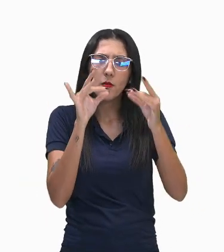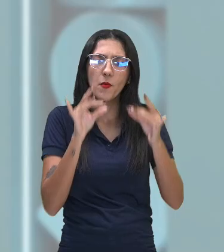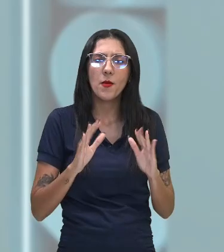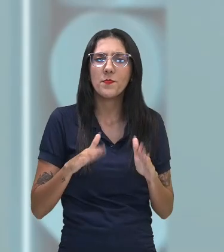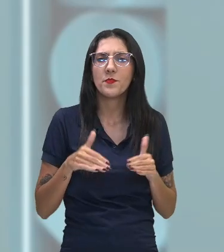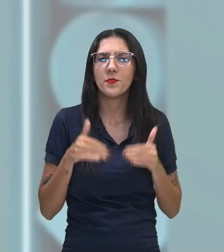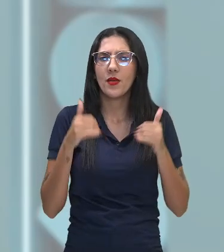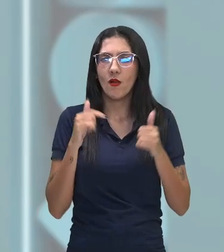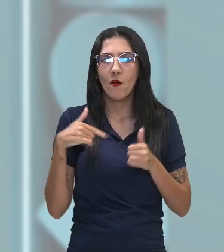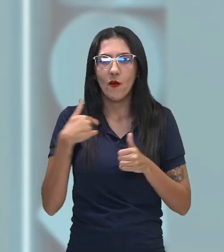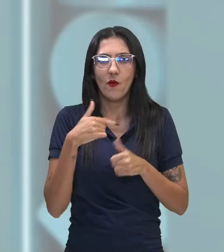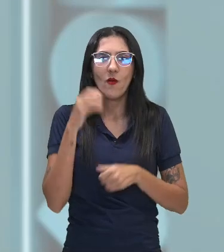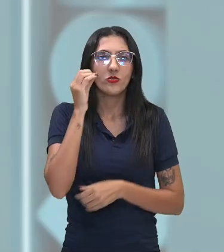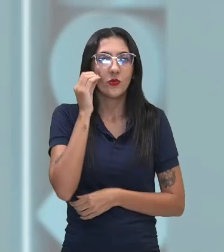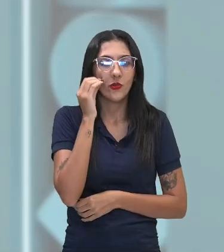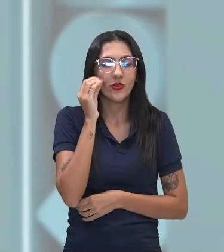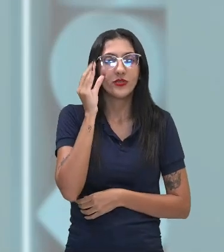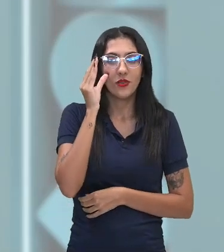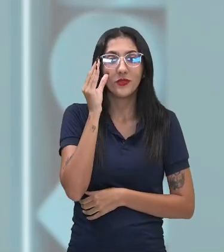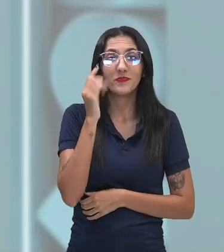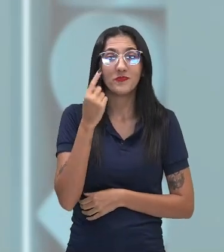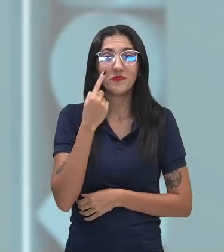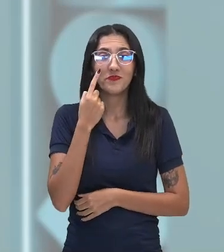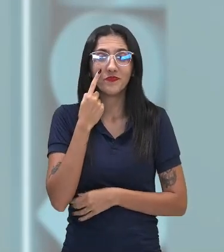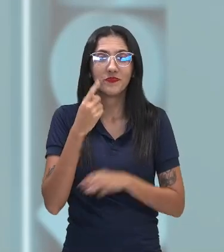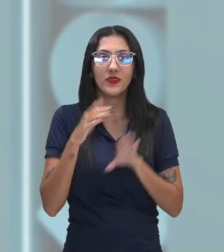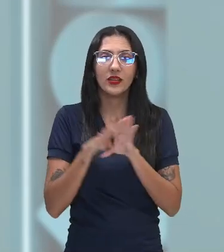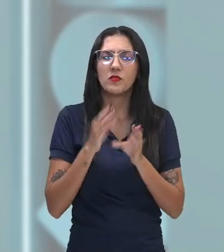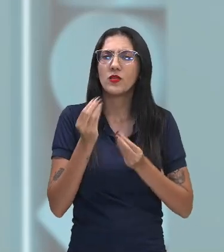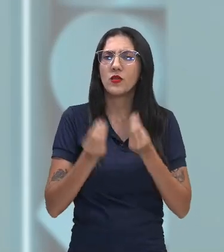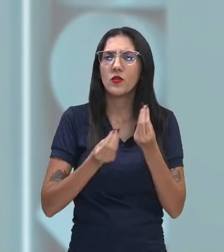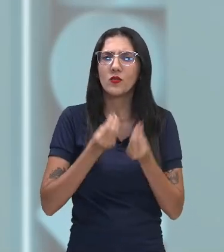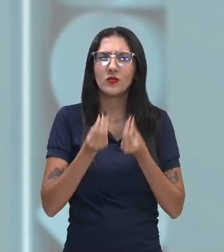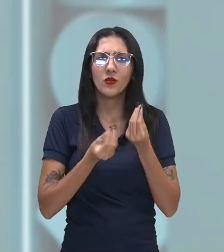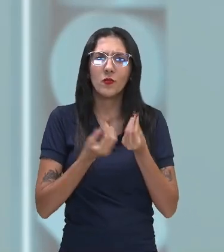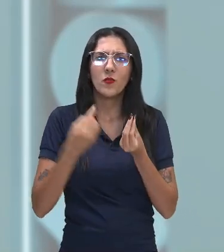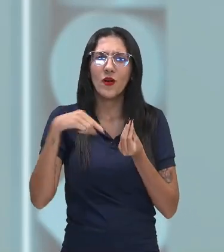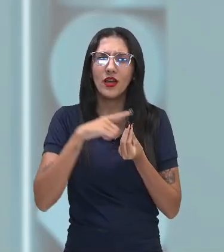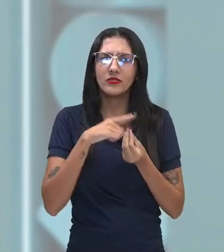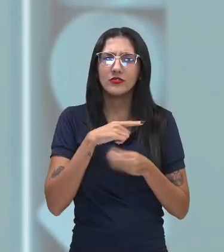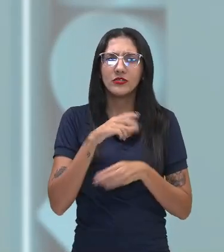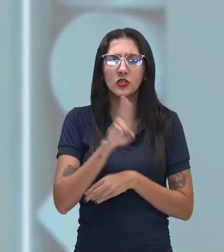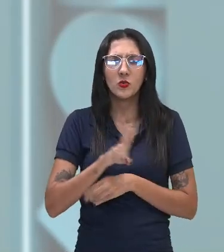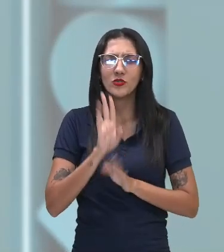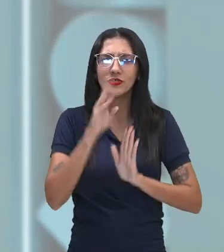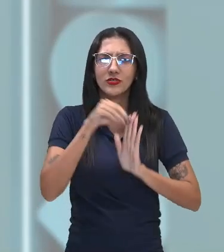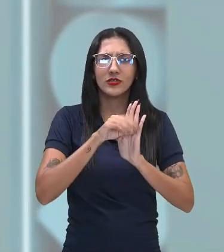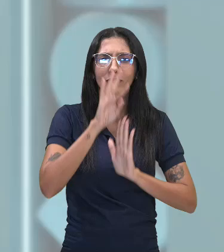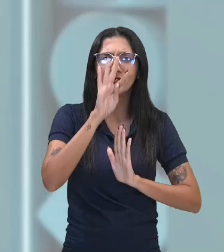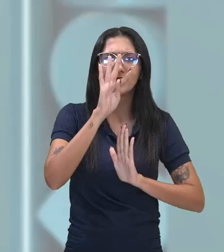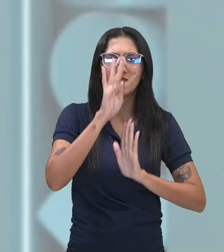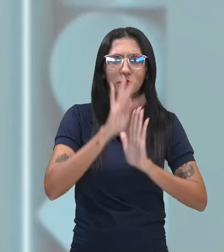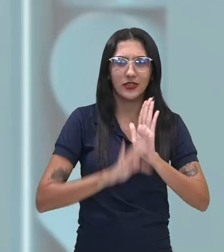nosso conhecimento e vendo como elas funcionam no texto, qual a função delas dentro